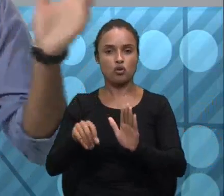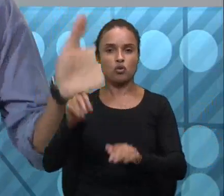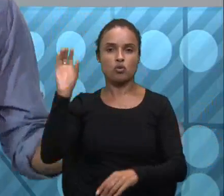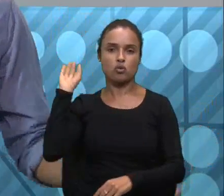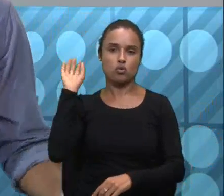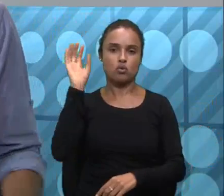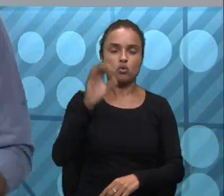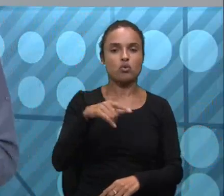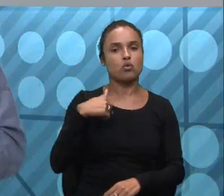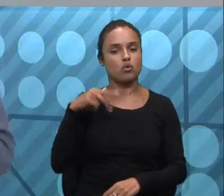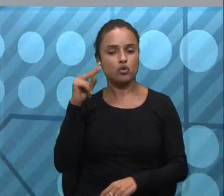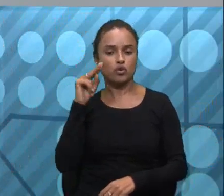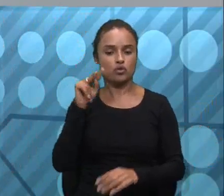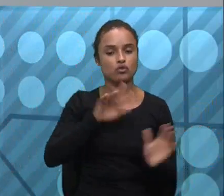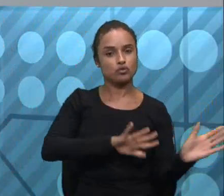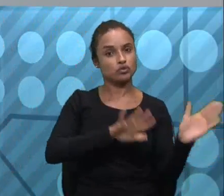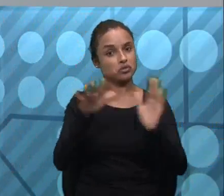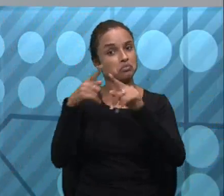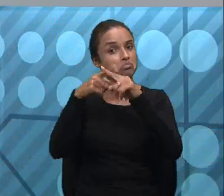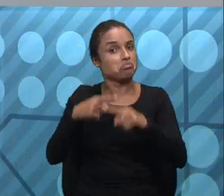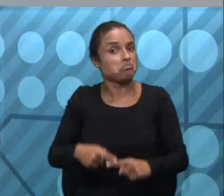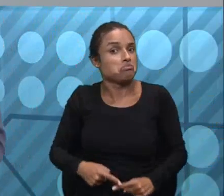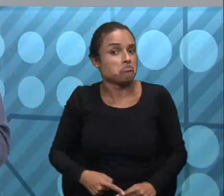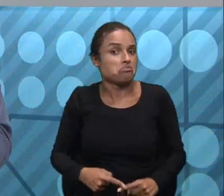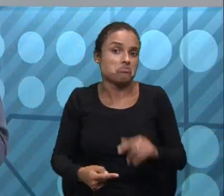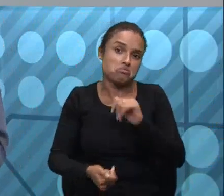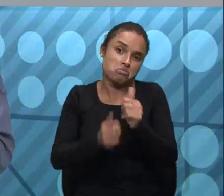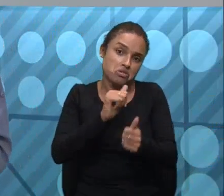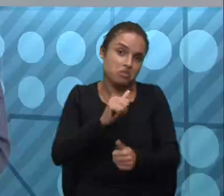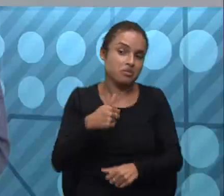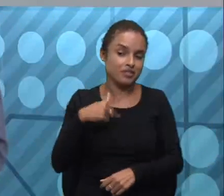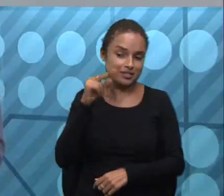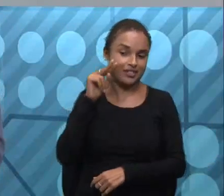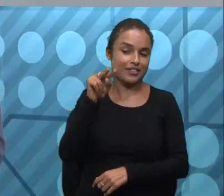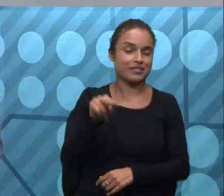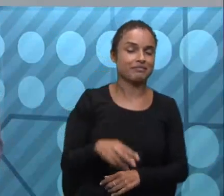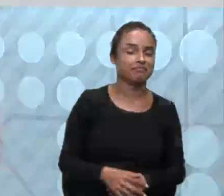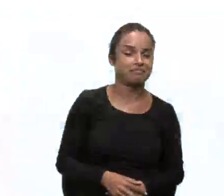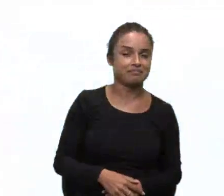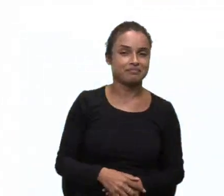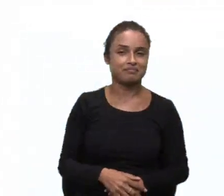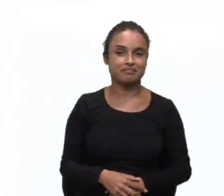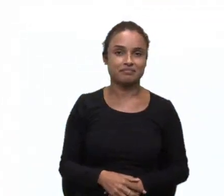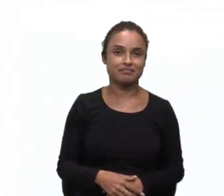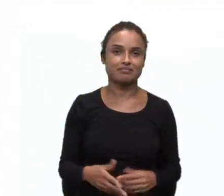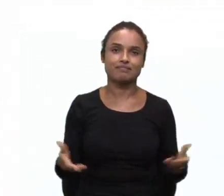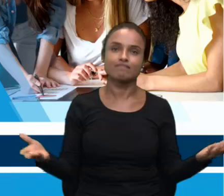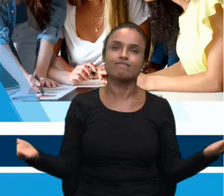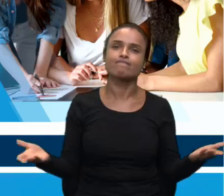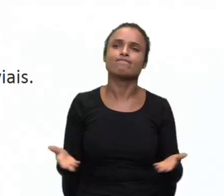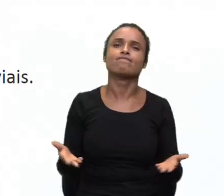estadual deve ter visto algum goleiro fazer isso. Vamos lá? Vamos ao quadro, relembrando.